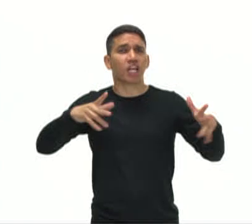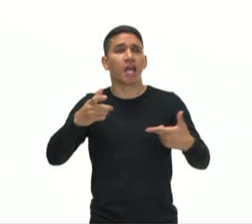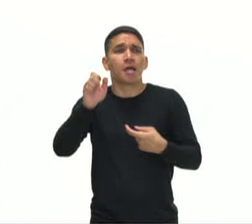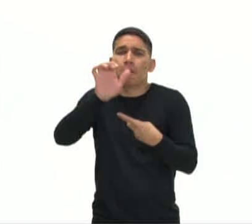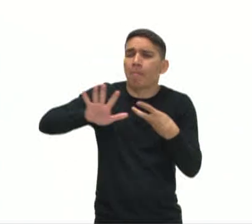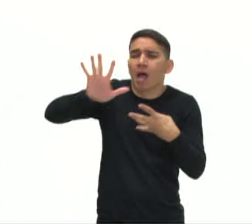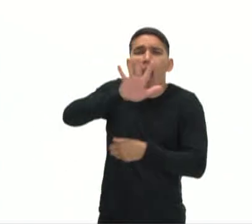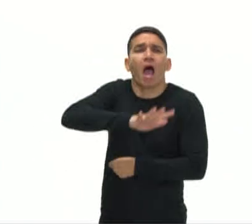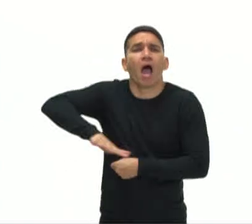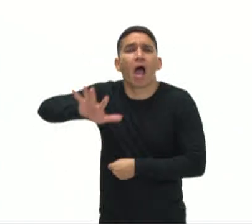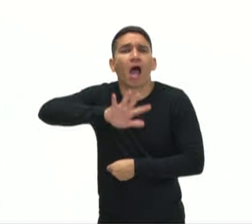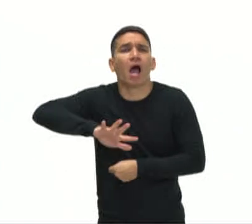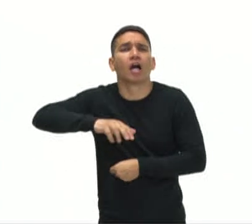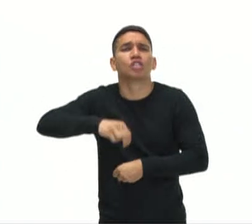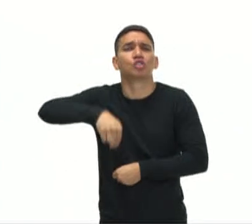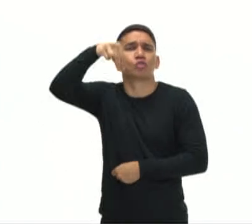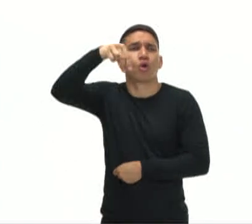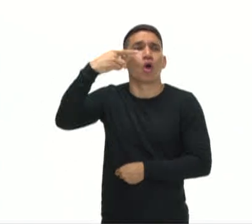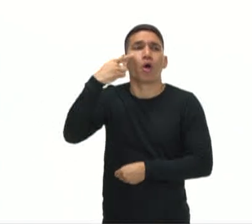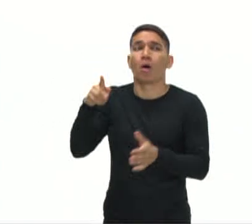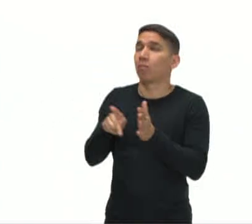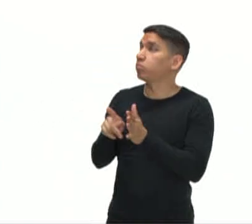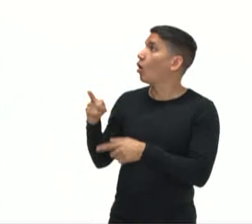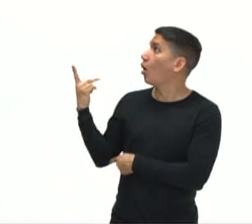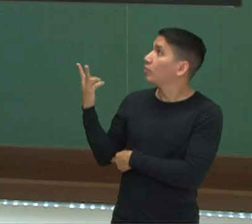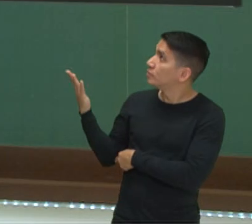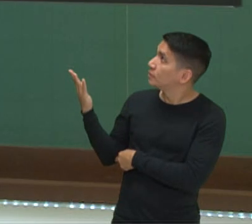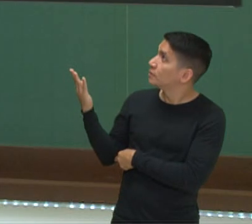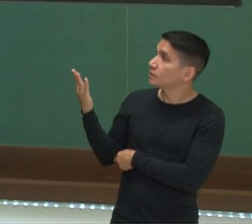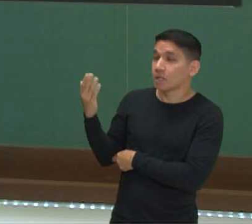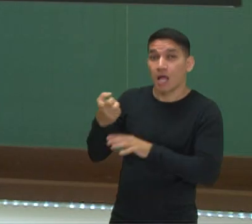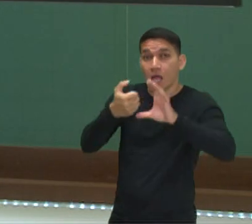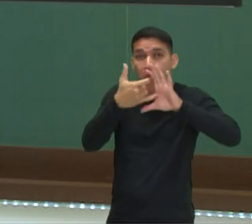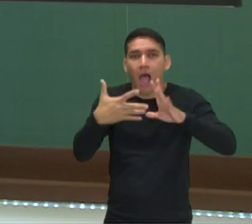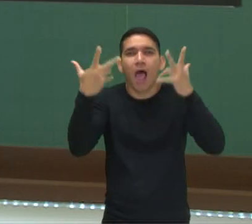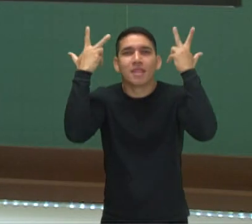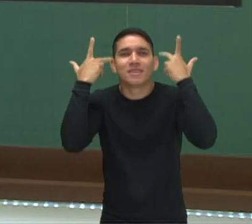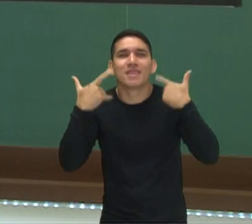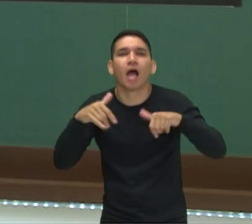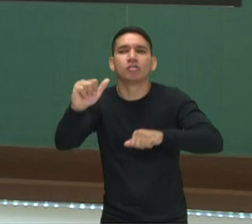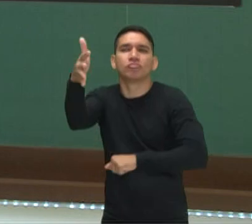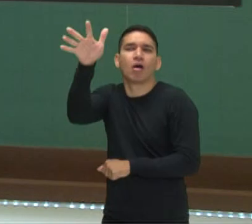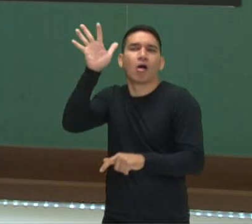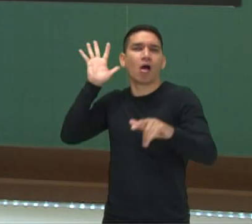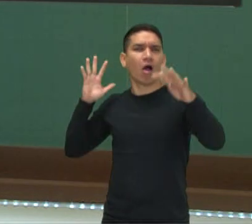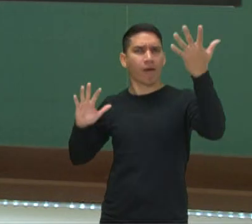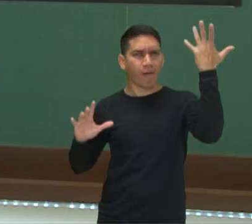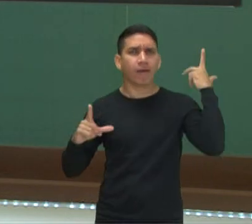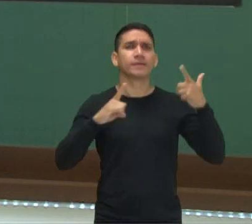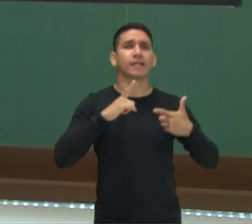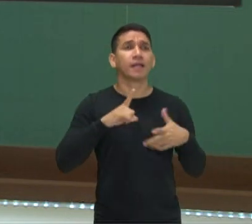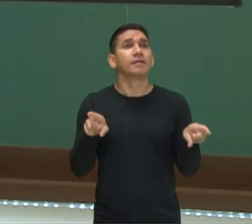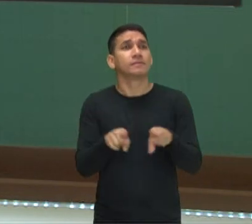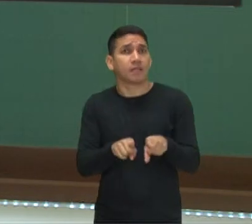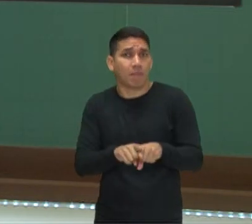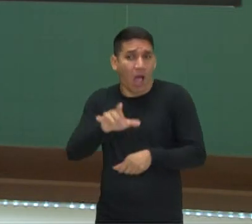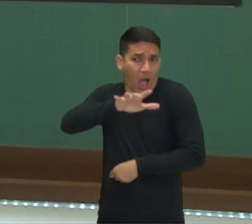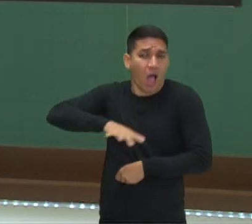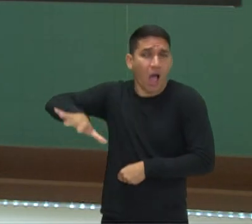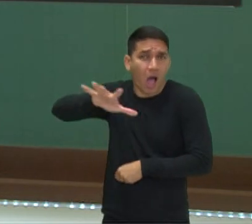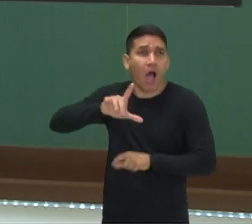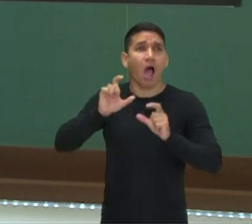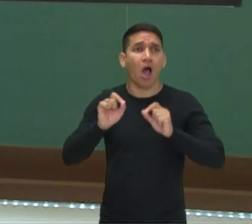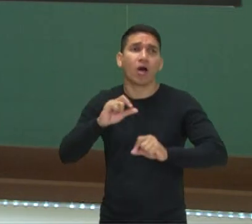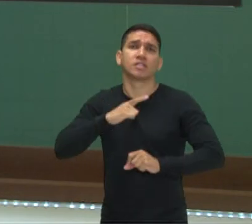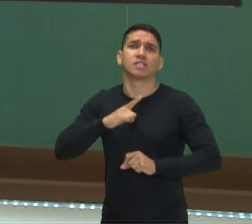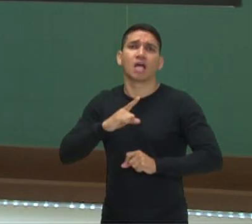paisagens da região norte, né? Desde as áreas com características naturais, com a presença da floresta, até as áreas ali